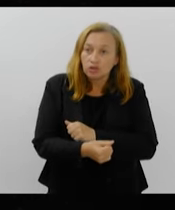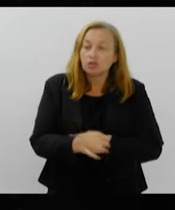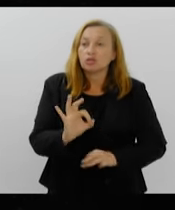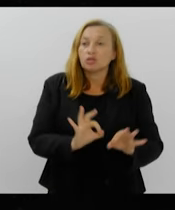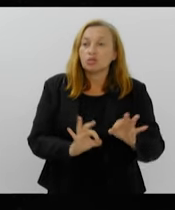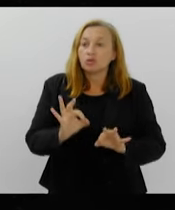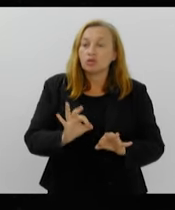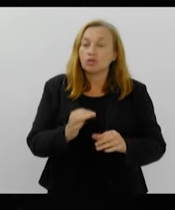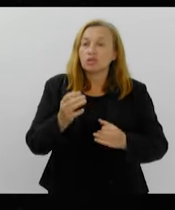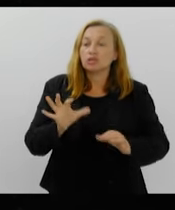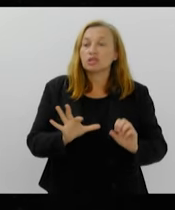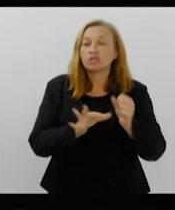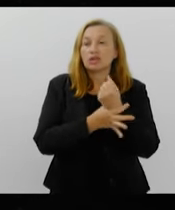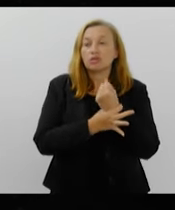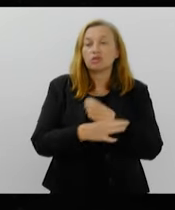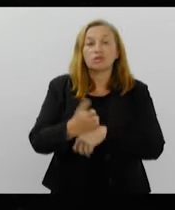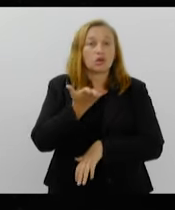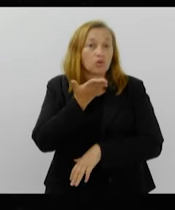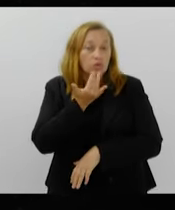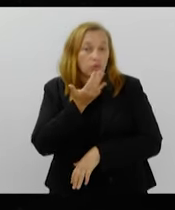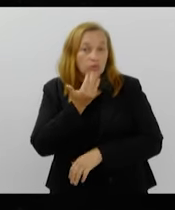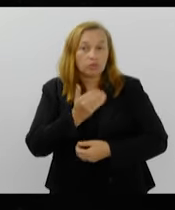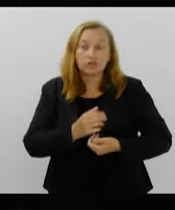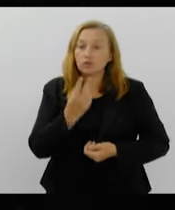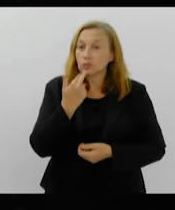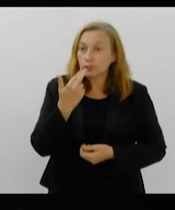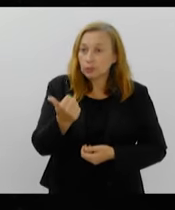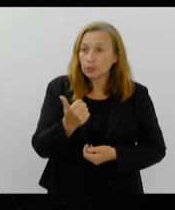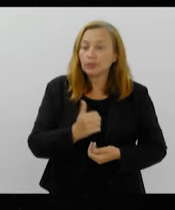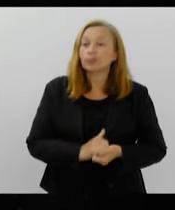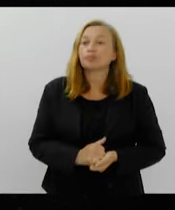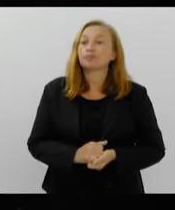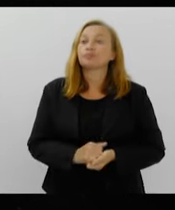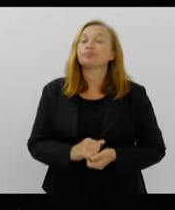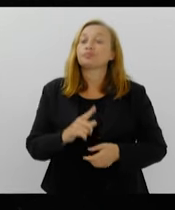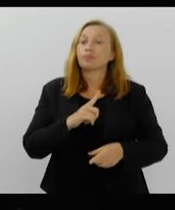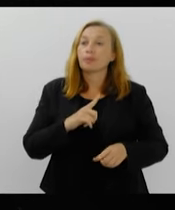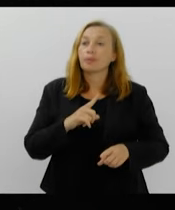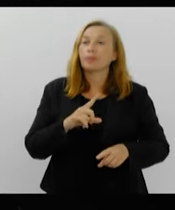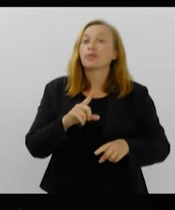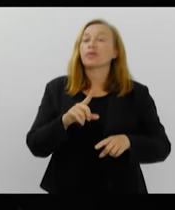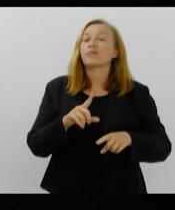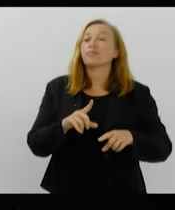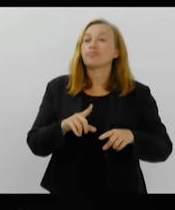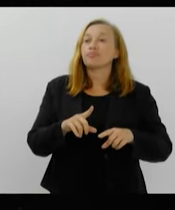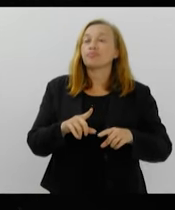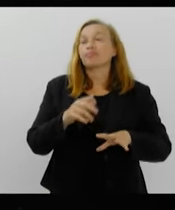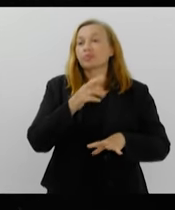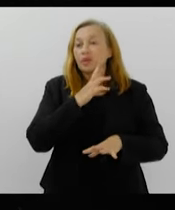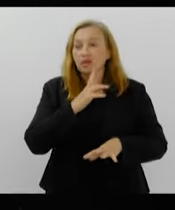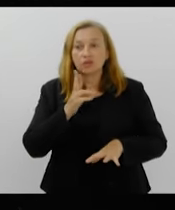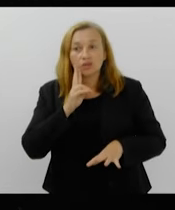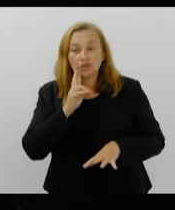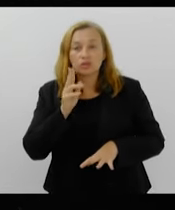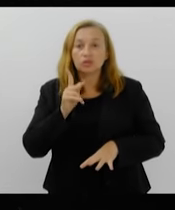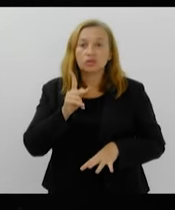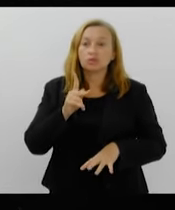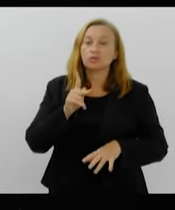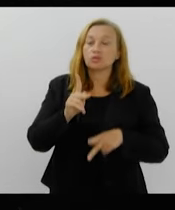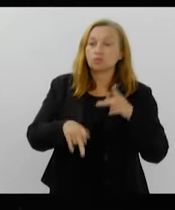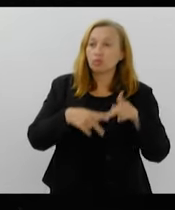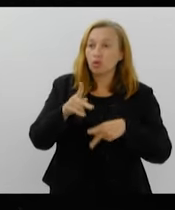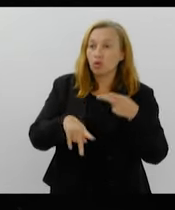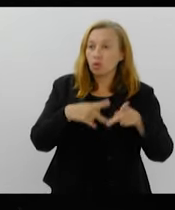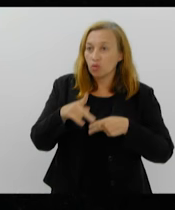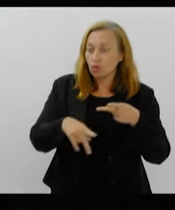de segurança alimentar e nutricional a terem equipamentos como restaurantes populares bancos de alimentos pra